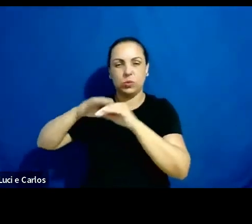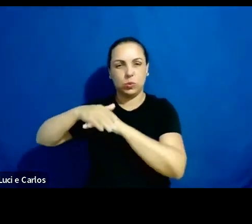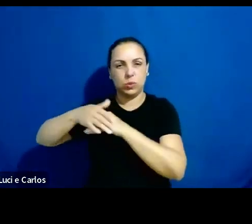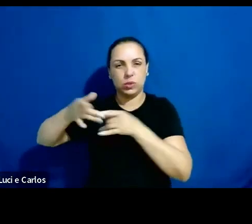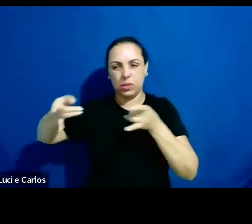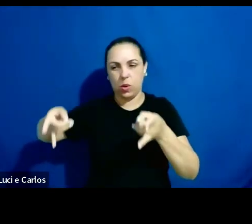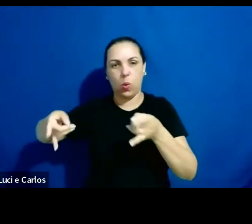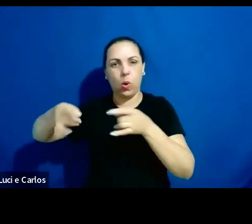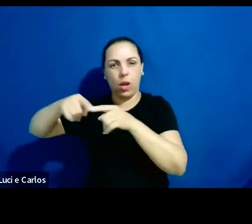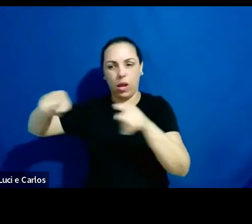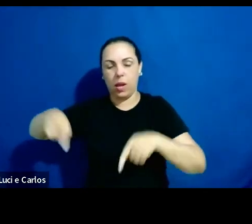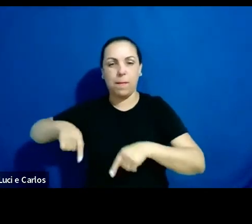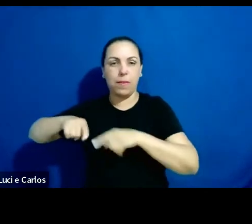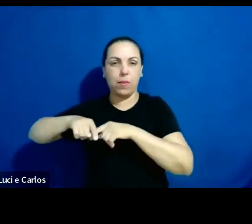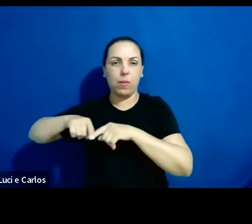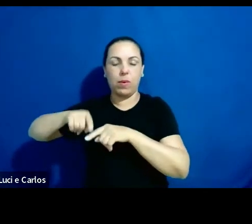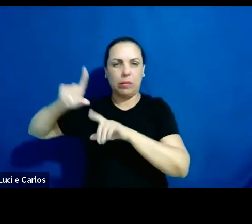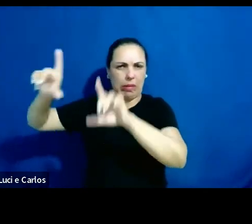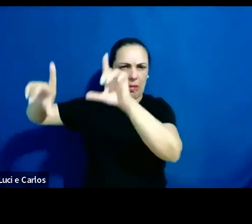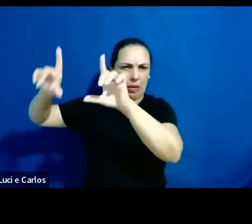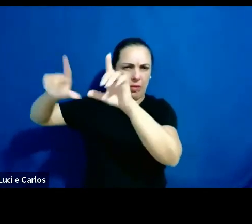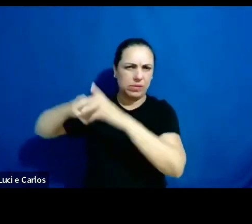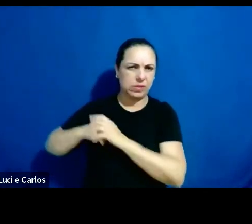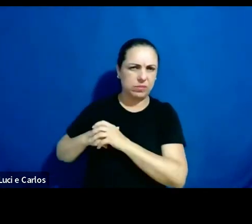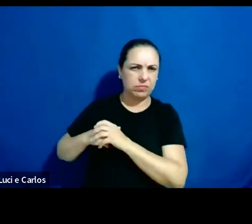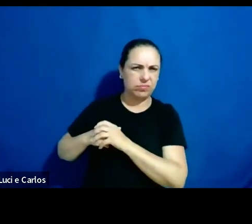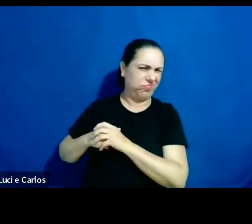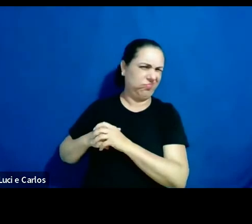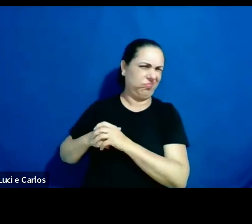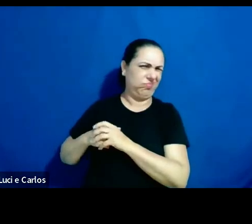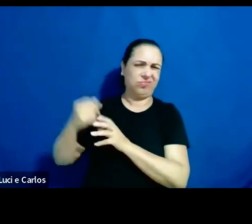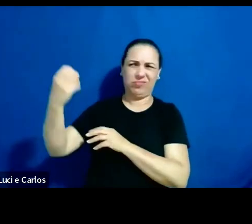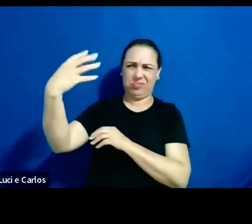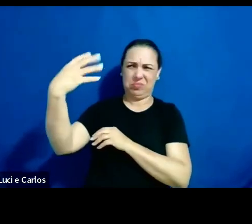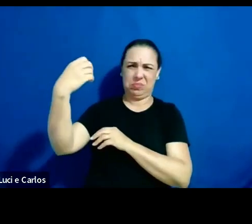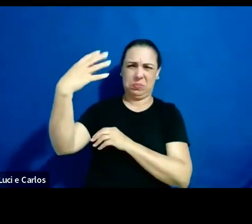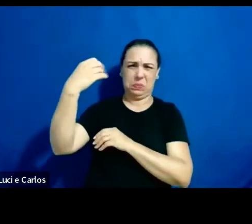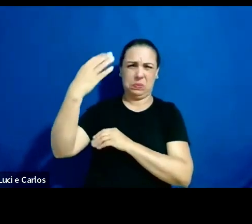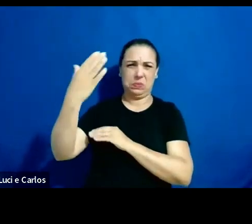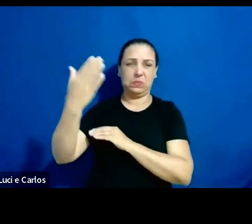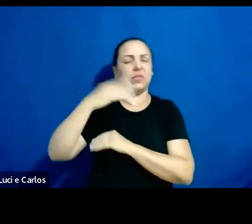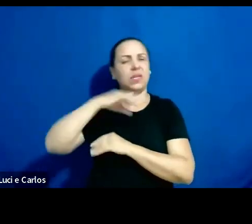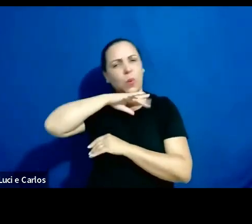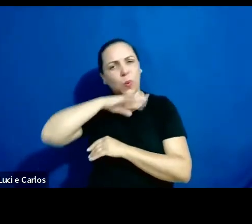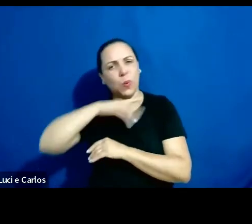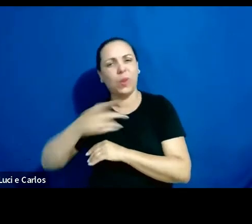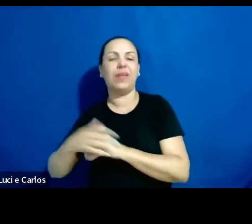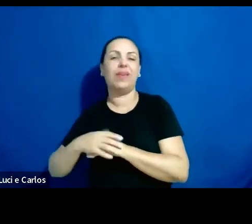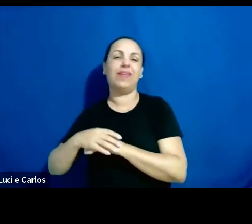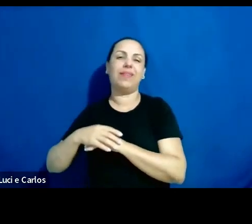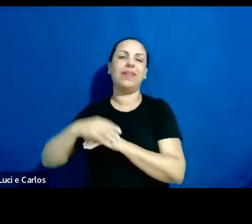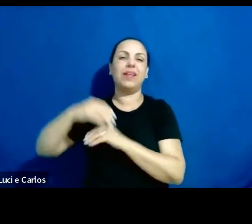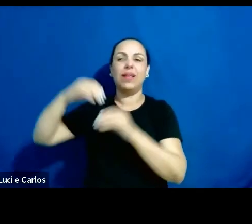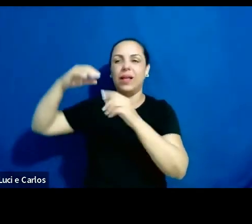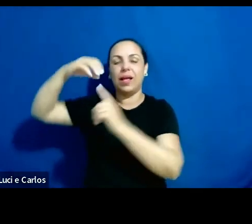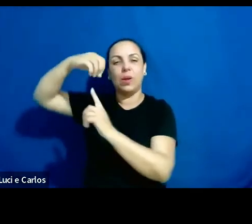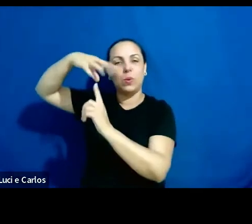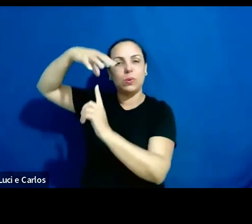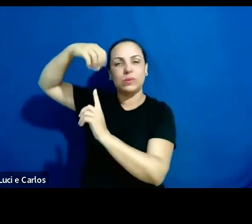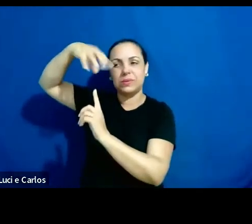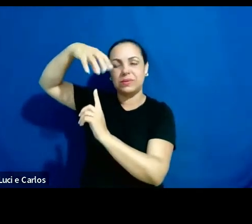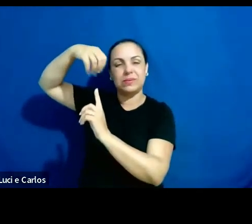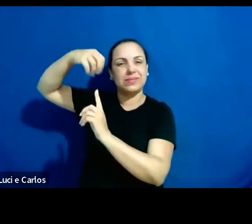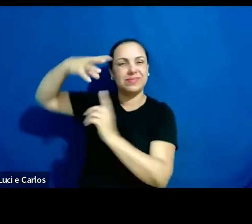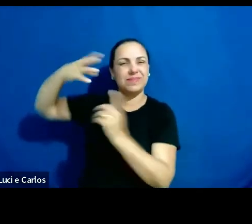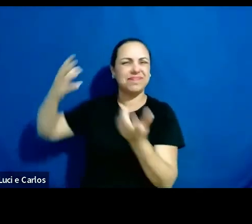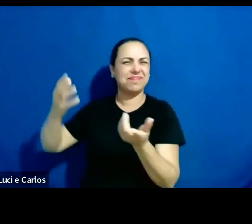certo? Mantenha o abajur apagado. Durma na penumbra. E antes das